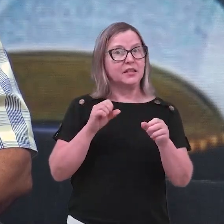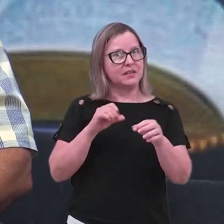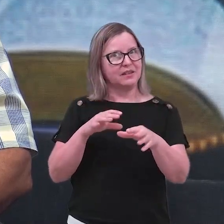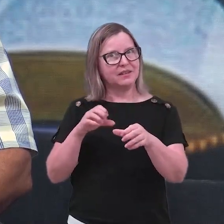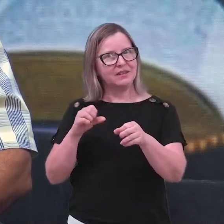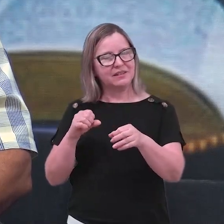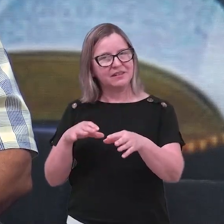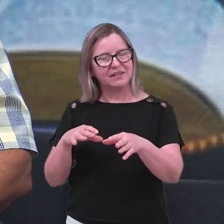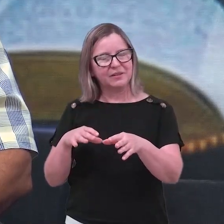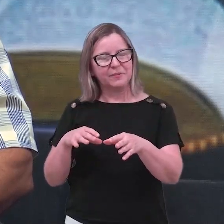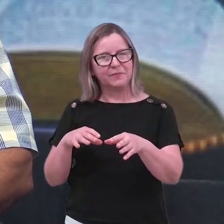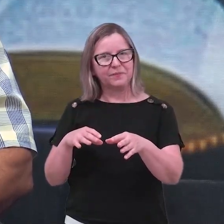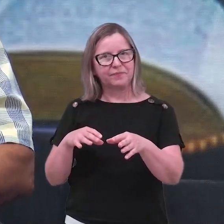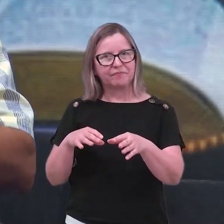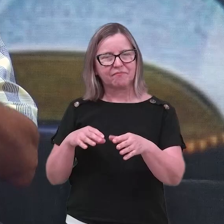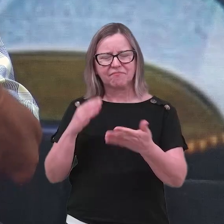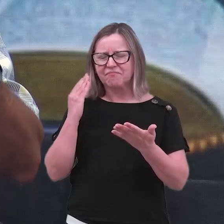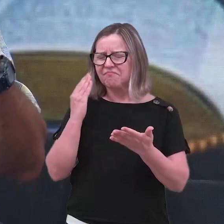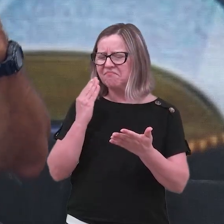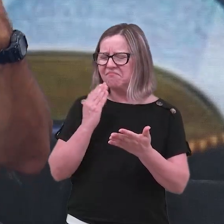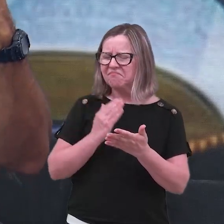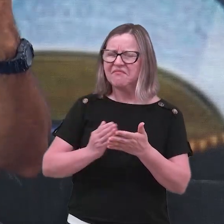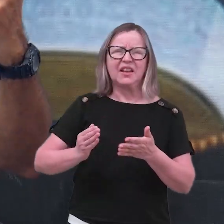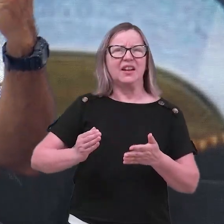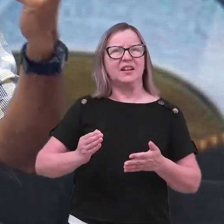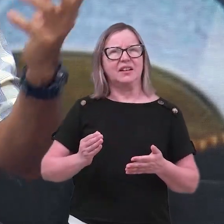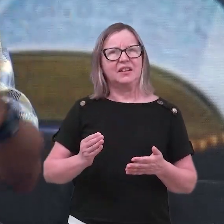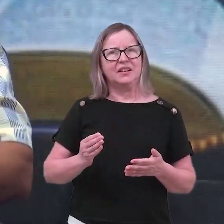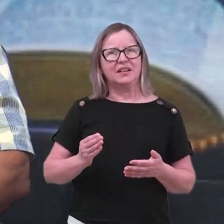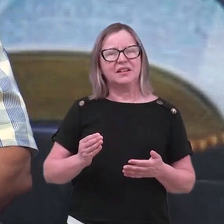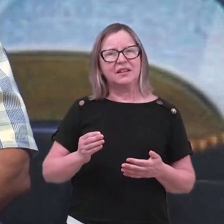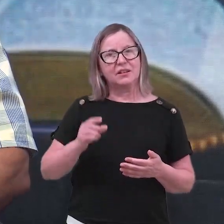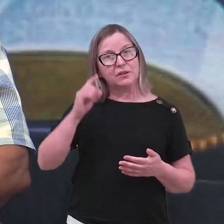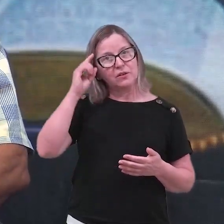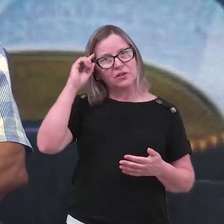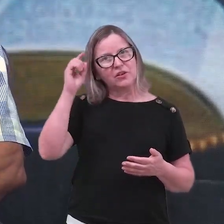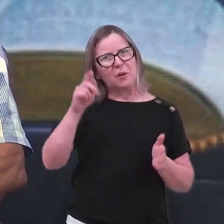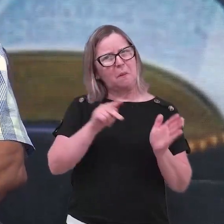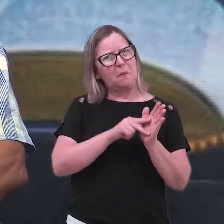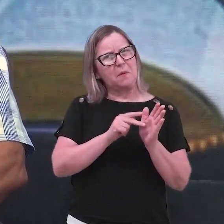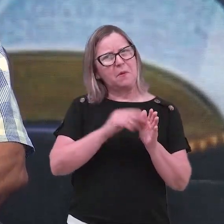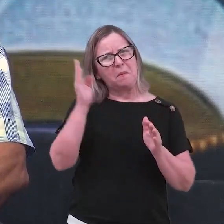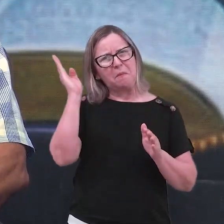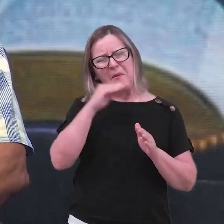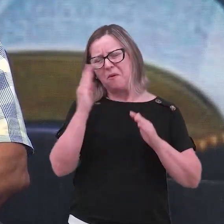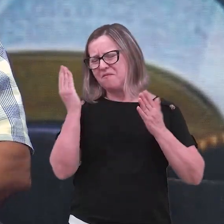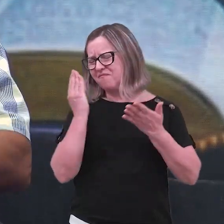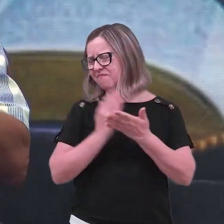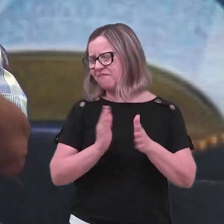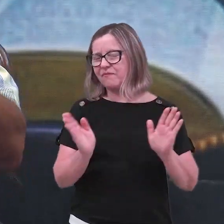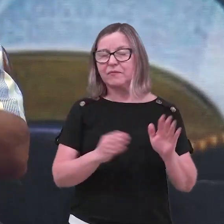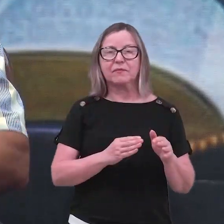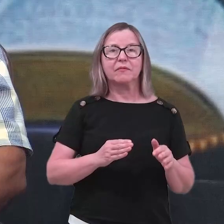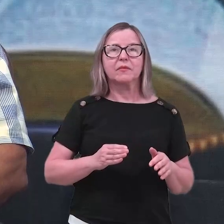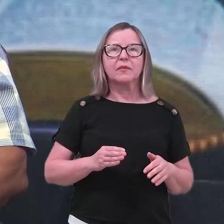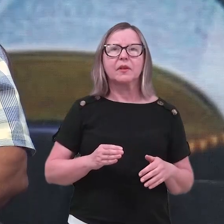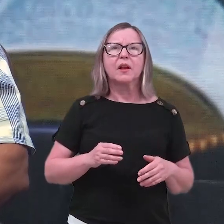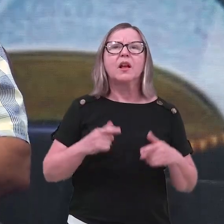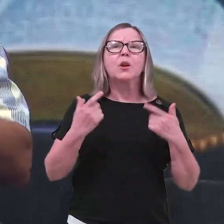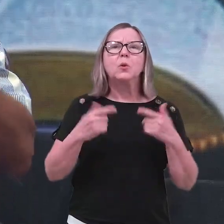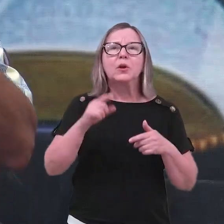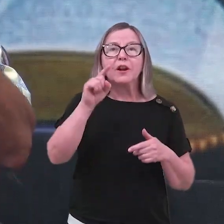ensinando que basta ao seu dia o seu próprio mal. Para onde você está olhando, meu querido? Para onde você está